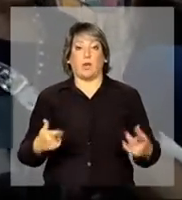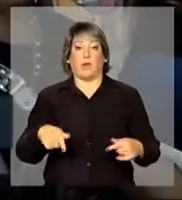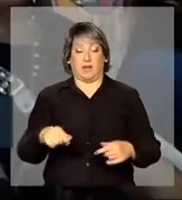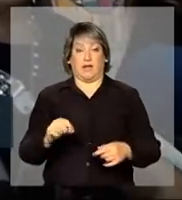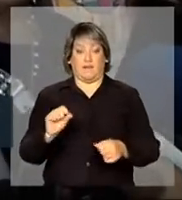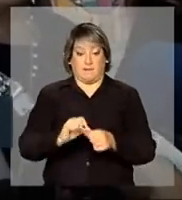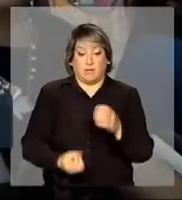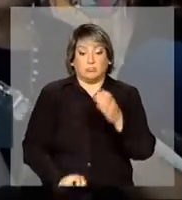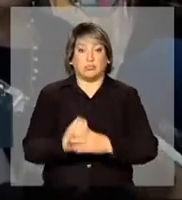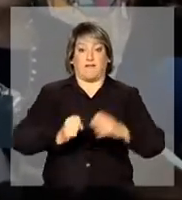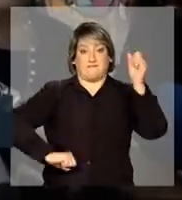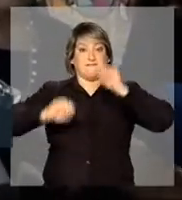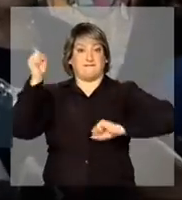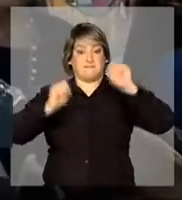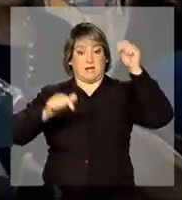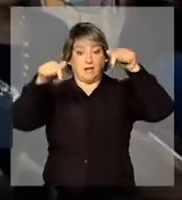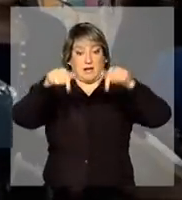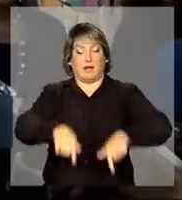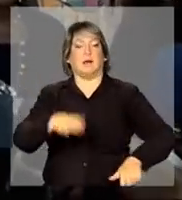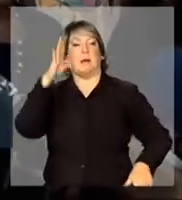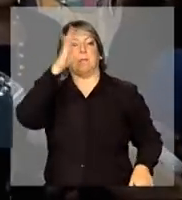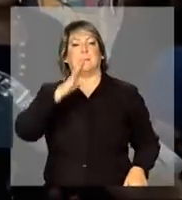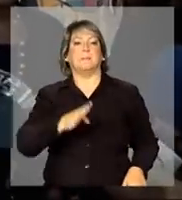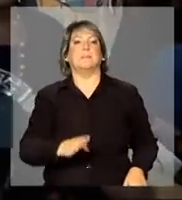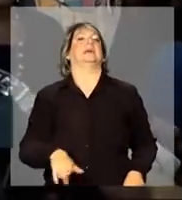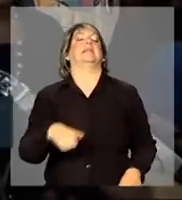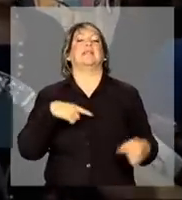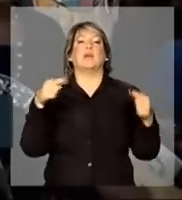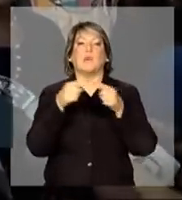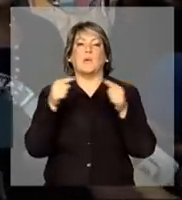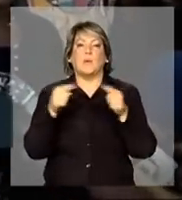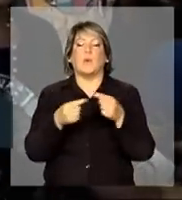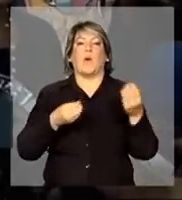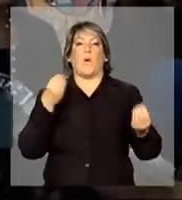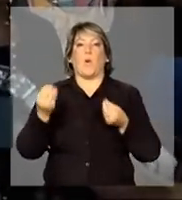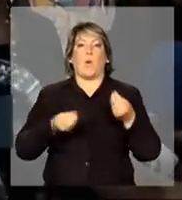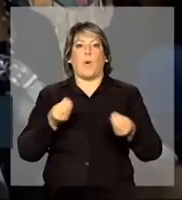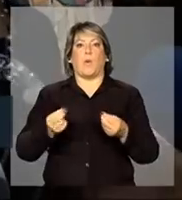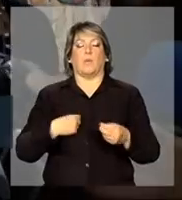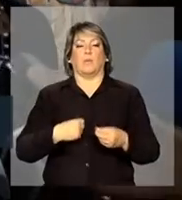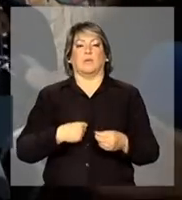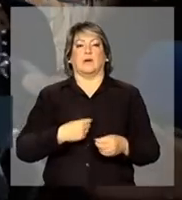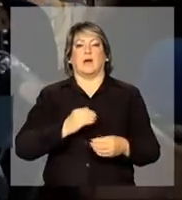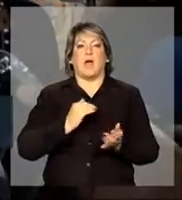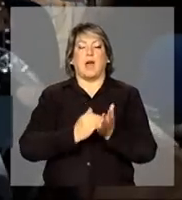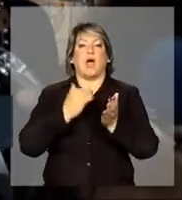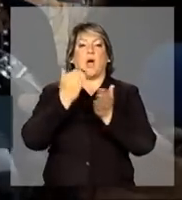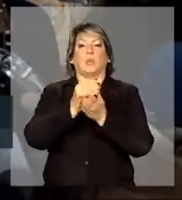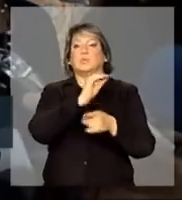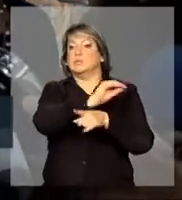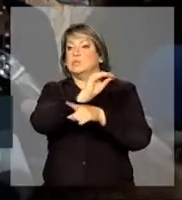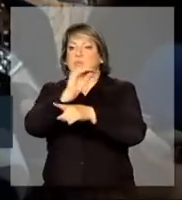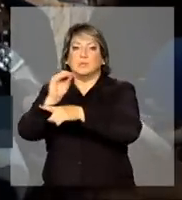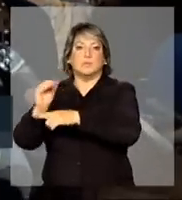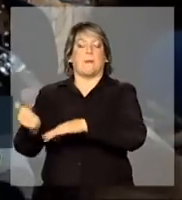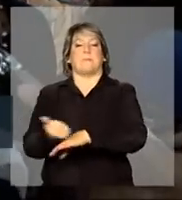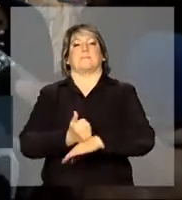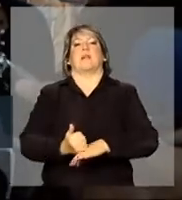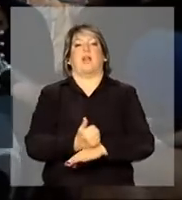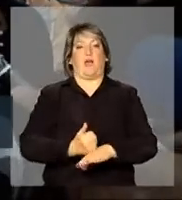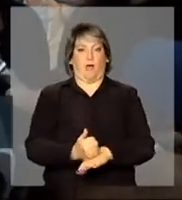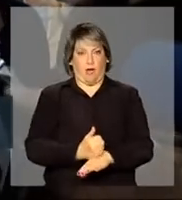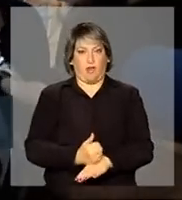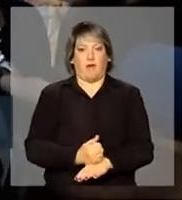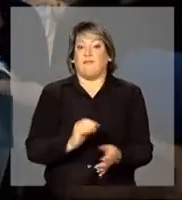fábrica tem a ver com o aumento da sustentação da demanda, a melhoria da sustentação da